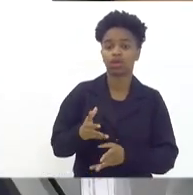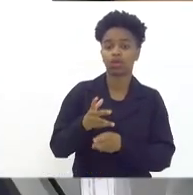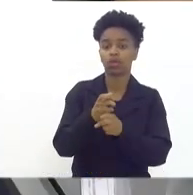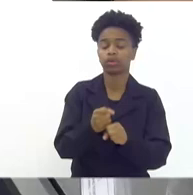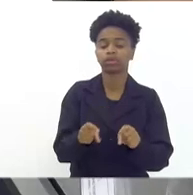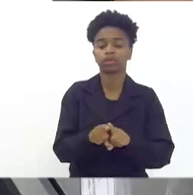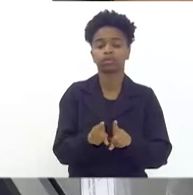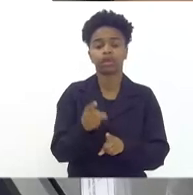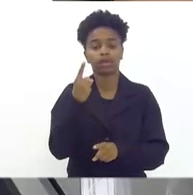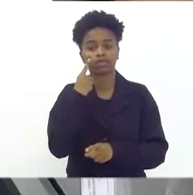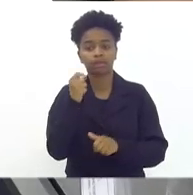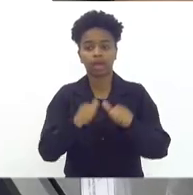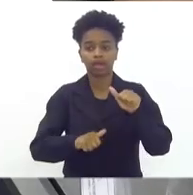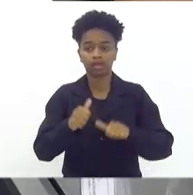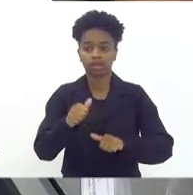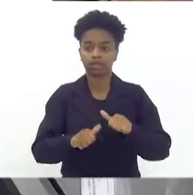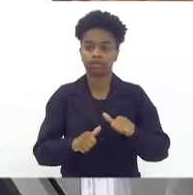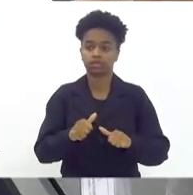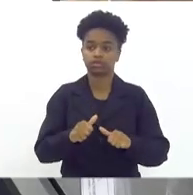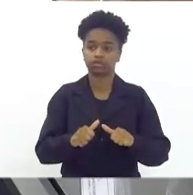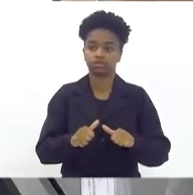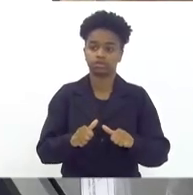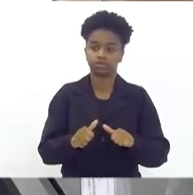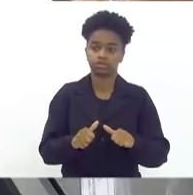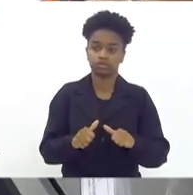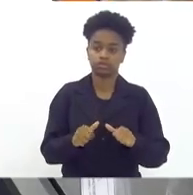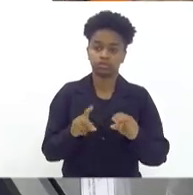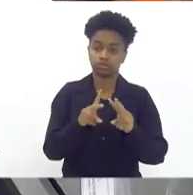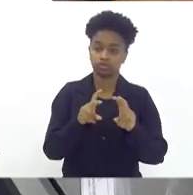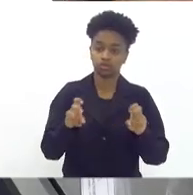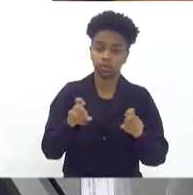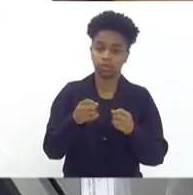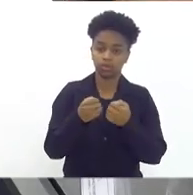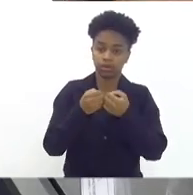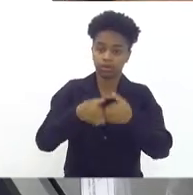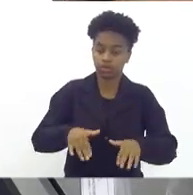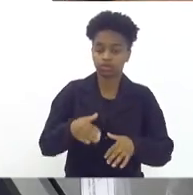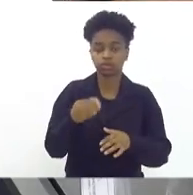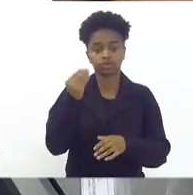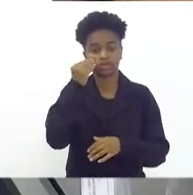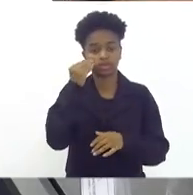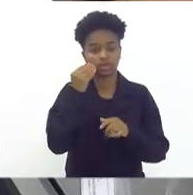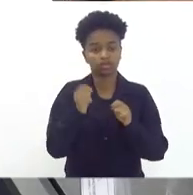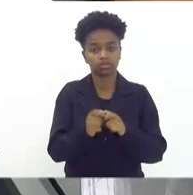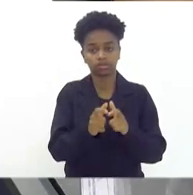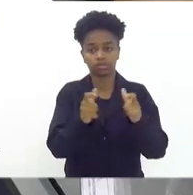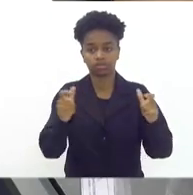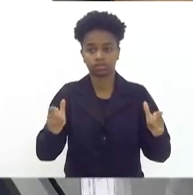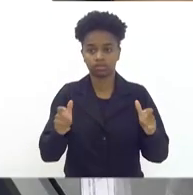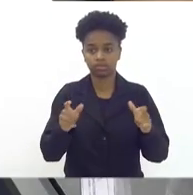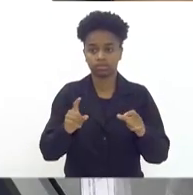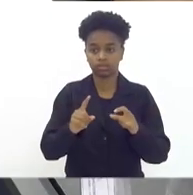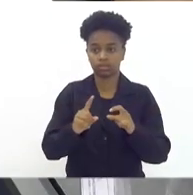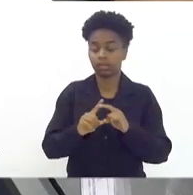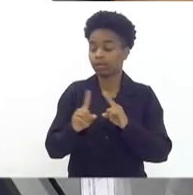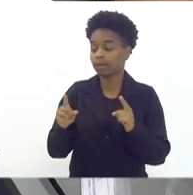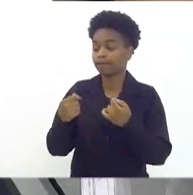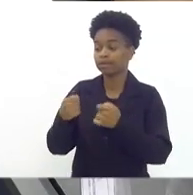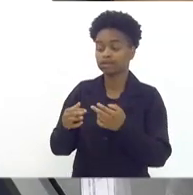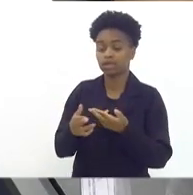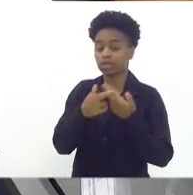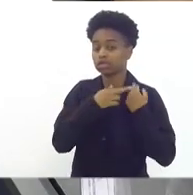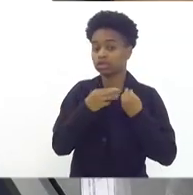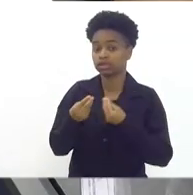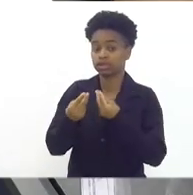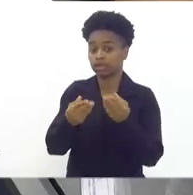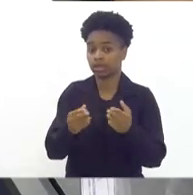fazer toda essa análise de de de de impacto para poder expandir isso sempre que dá responsabilidade das empresas que elas